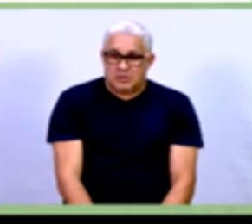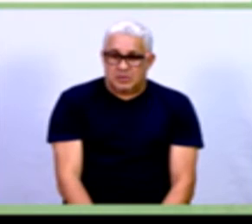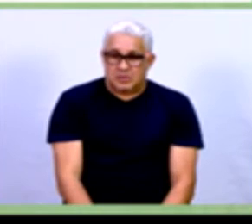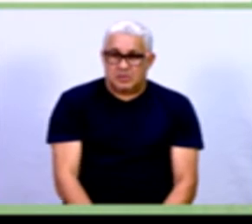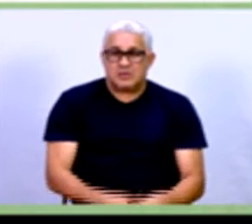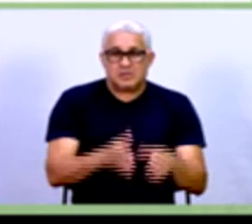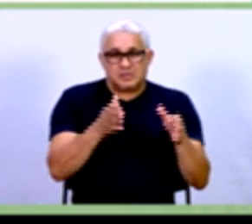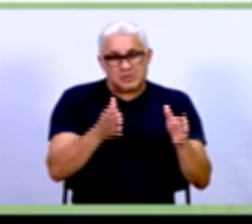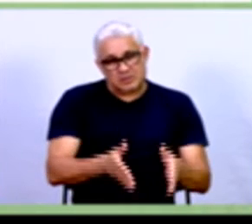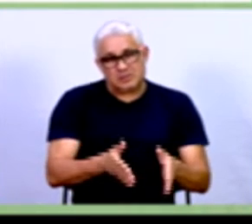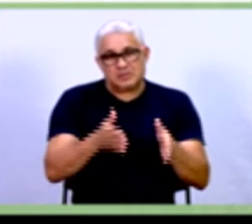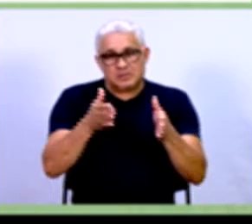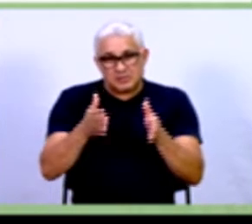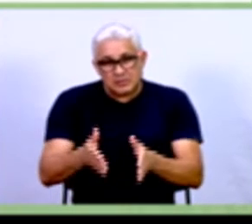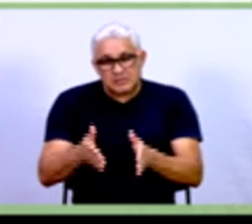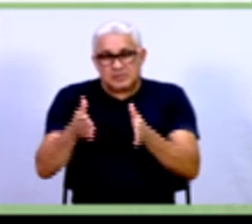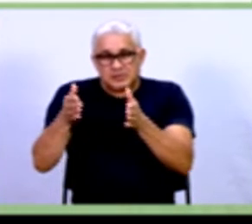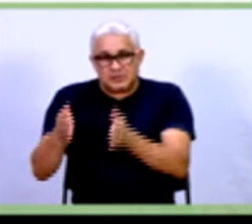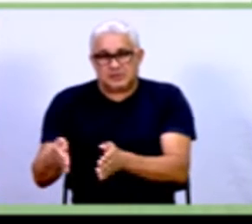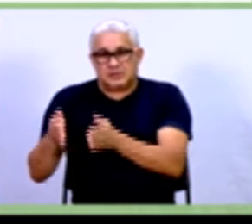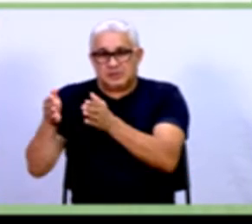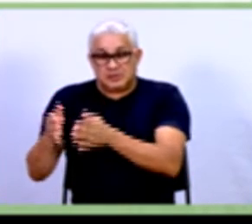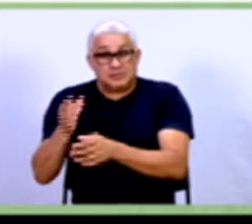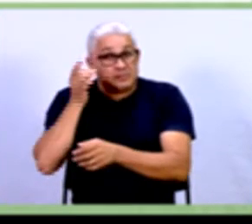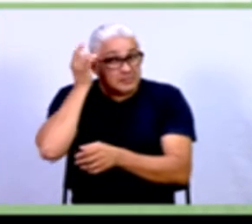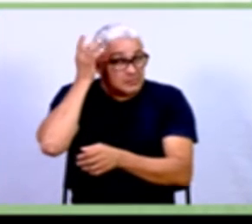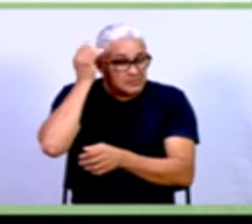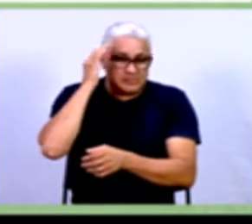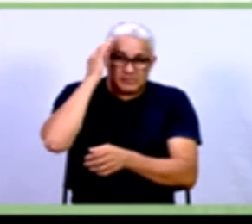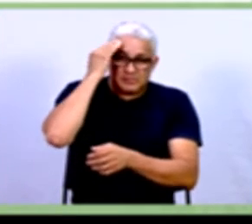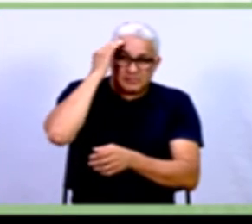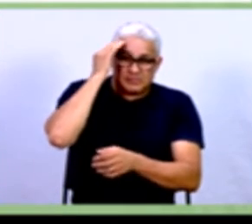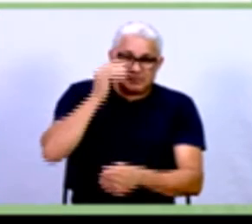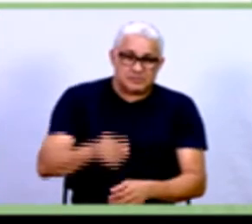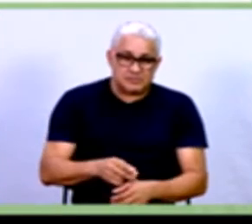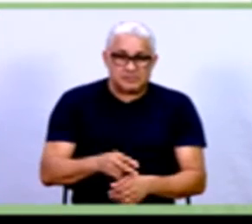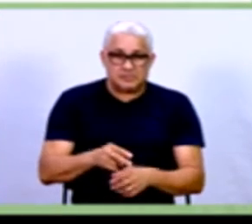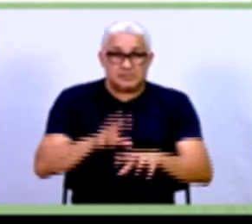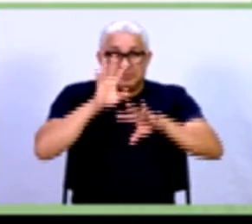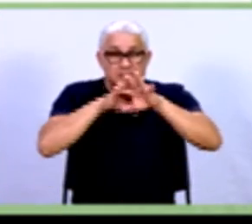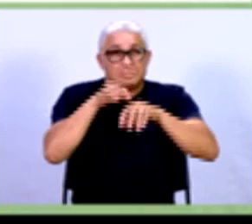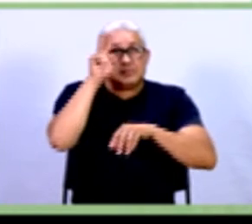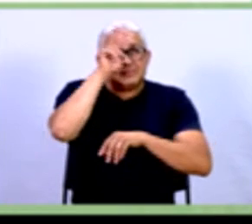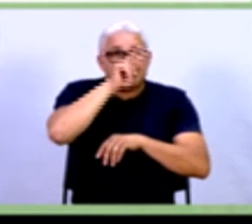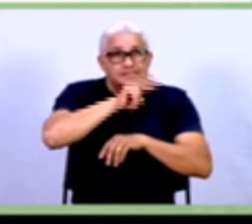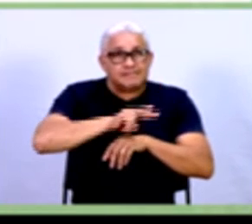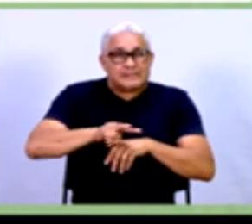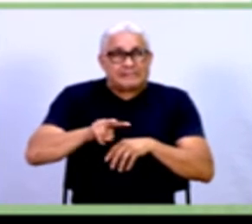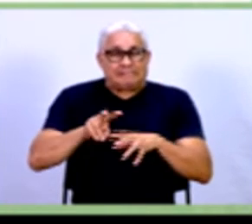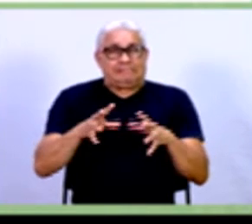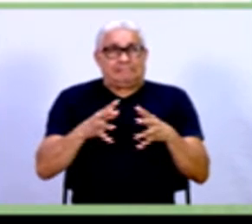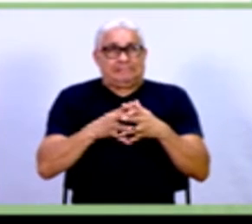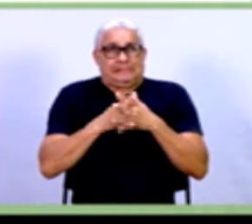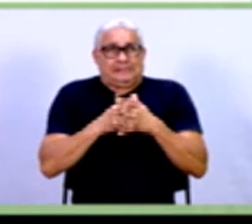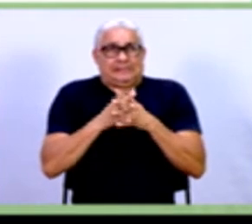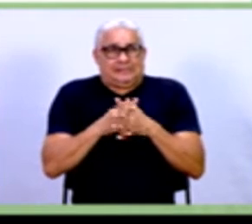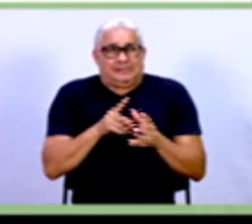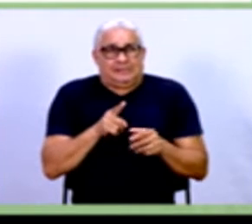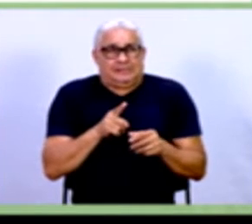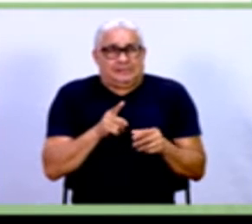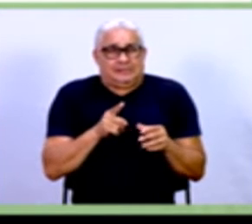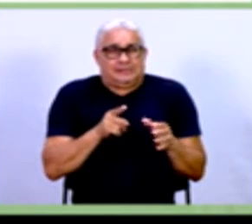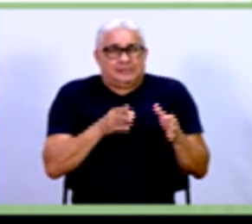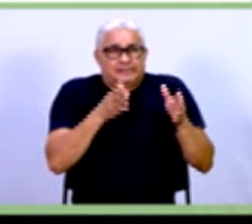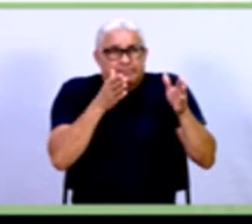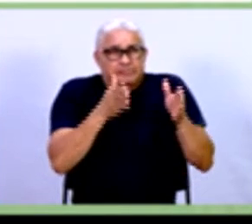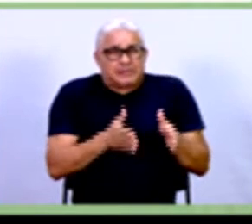por... passo a passo, fica bem fácil de a gente... Quando a gente olha essa tabela, a gente fala assim, meu Deus, que negócio cabuloso, né? Mas como a gente vai